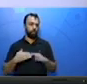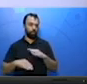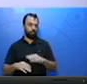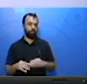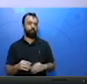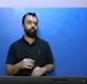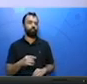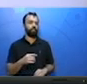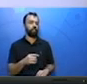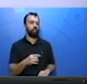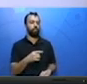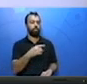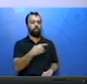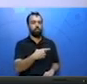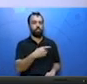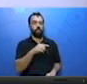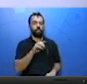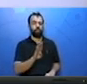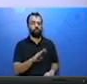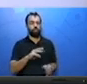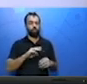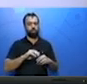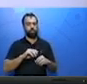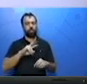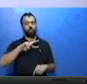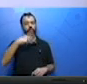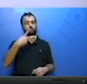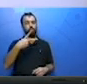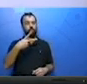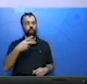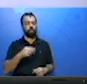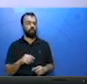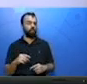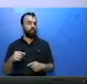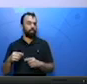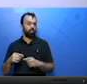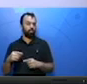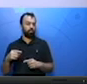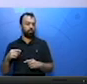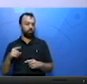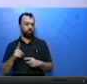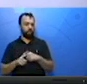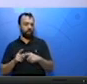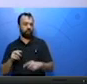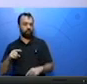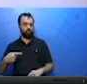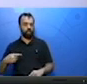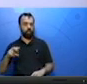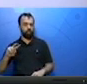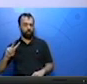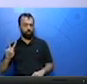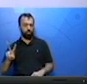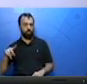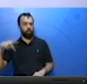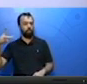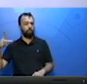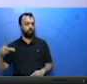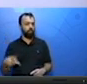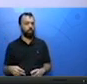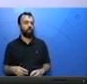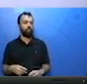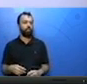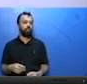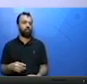Agora aqui, 4 ao quadrado é 4 vezes 4, 16. 2 ao quadrado é 2 vezes 2, 4. 16 mais